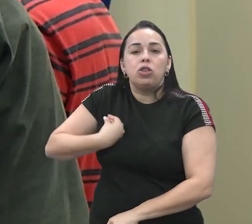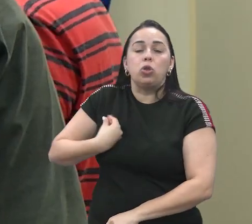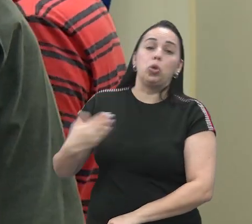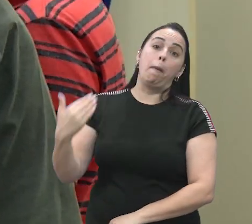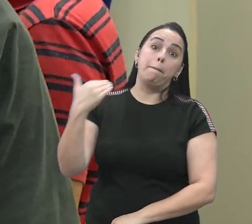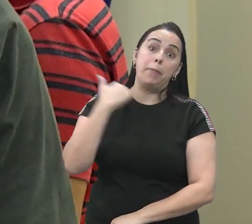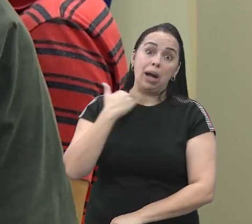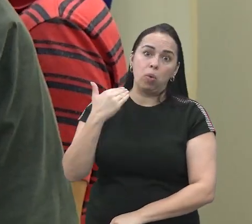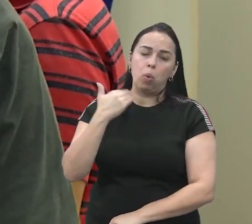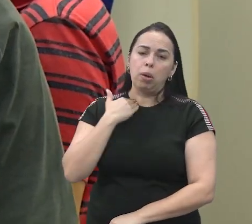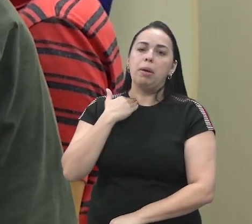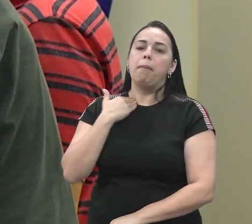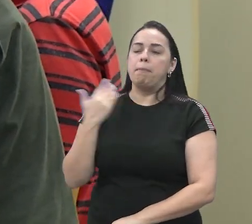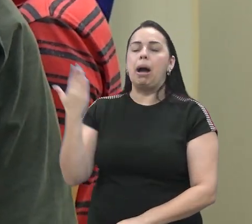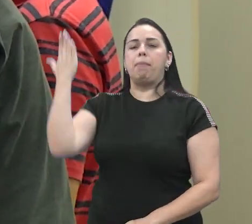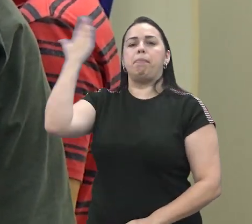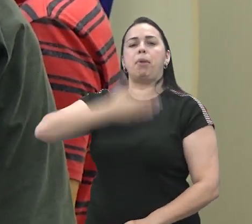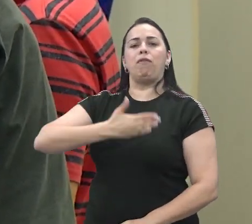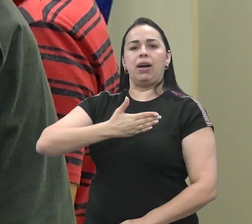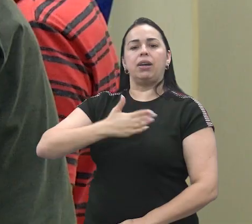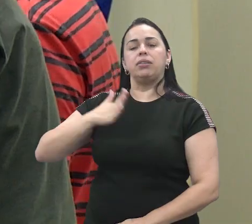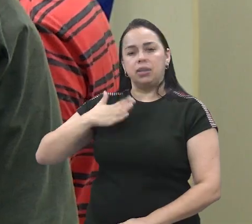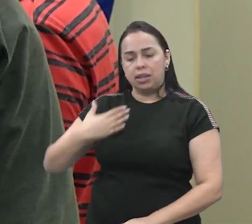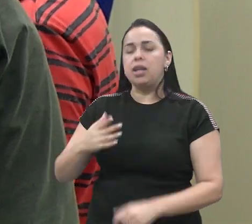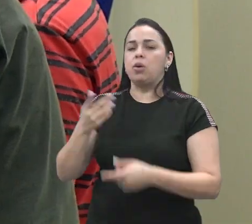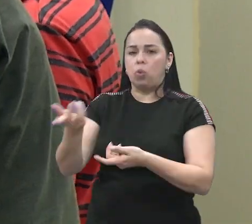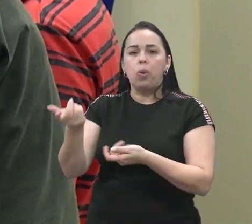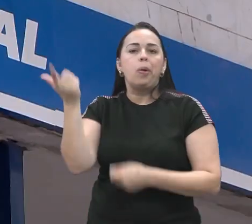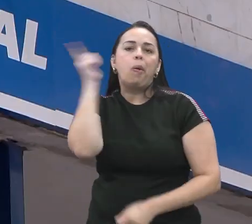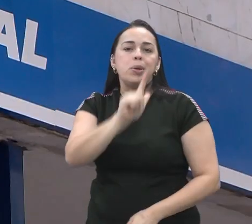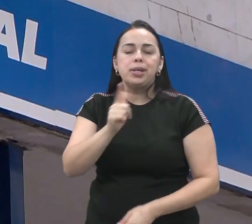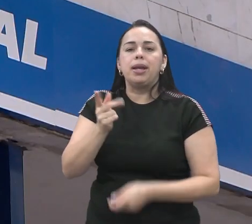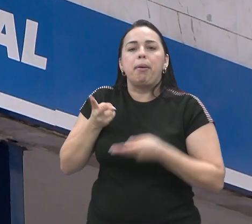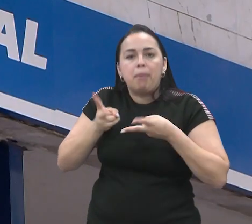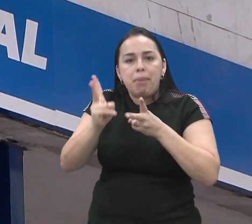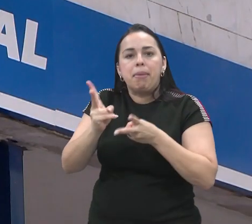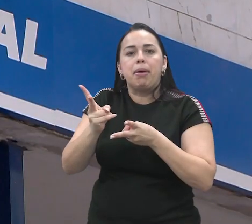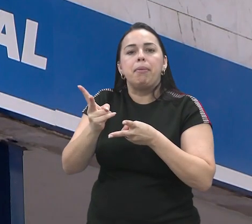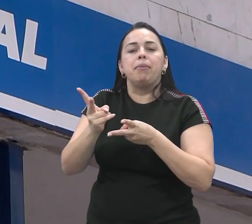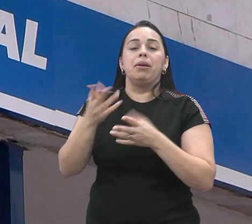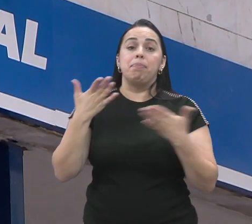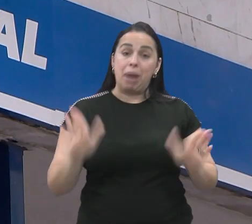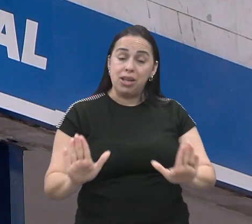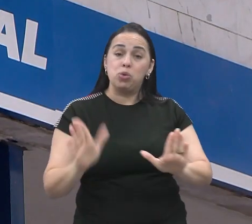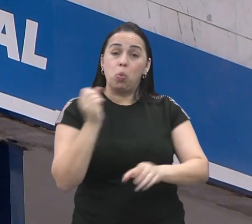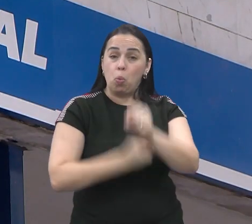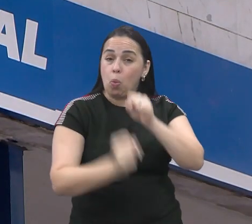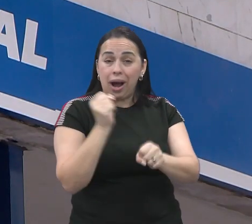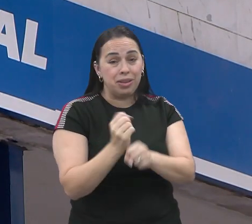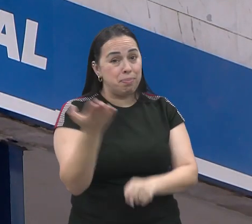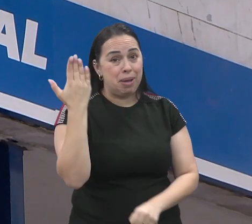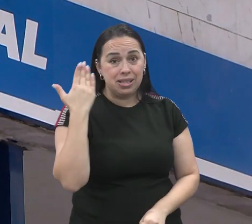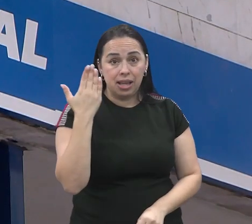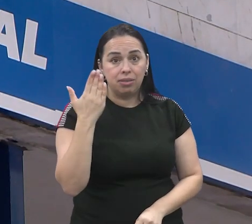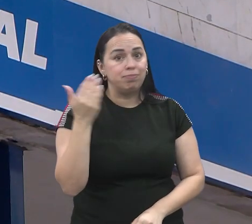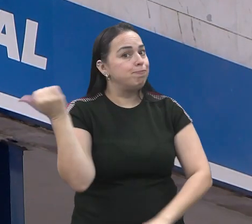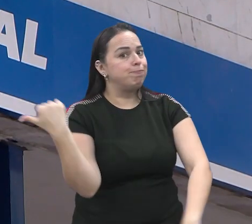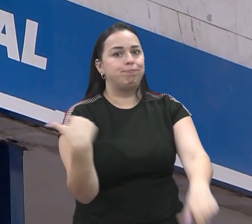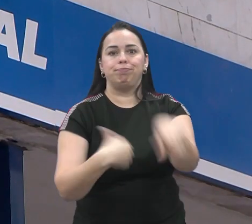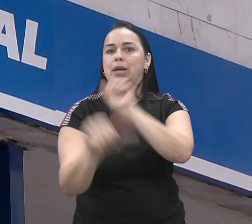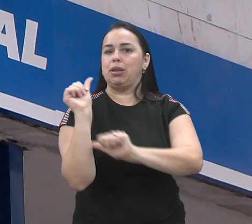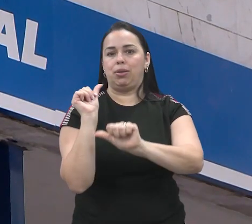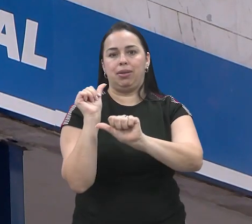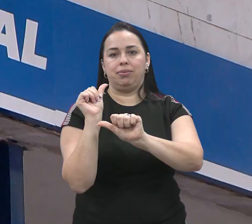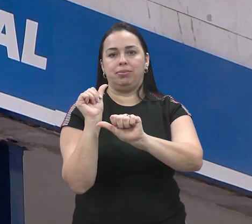que recebiam o benefício para garantir a continuidade do pagamento. Mas a partir do ano passado, o INSS adotou um